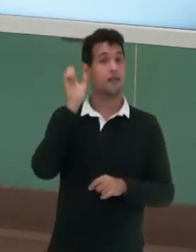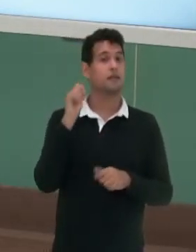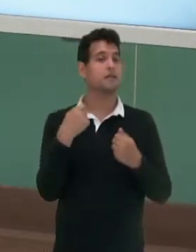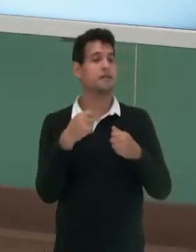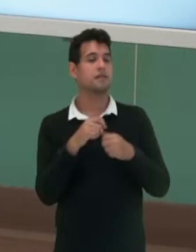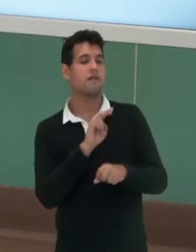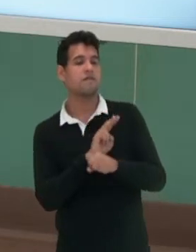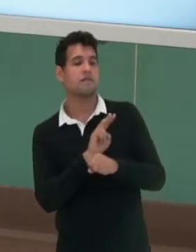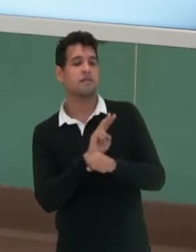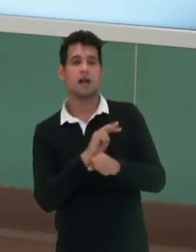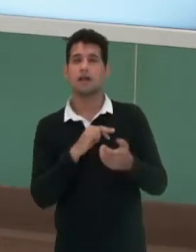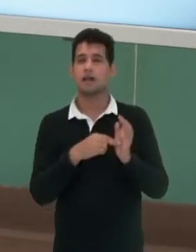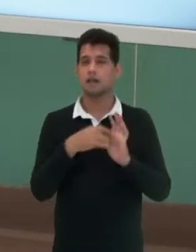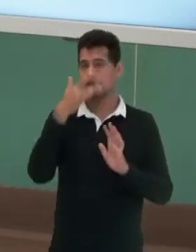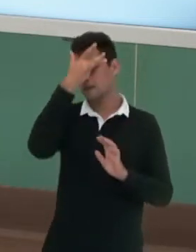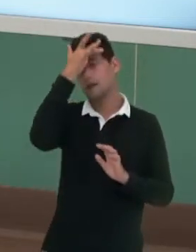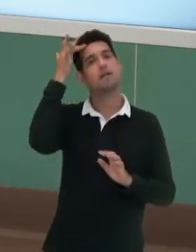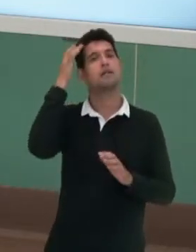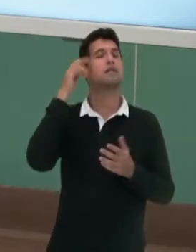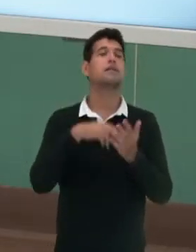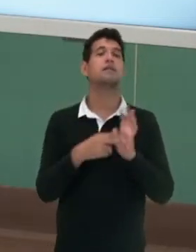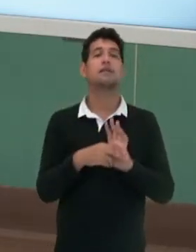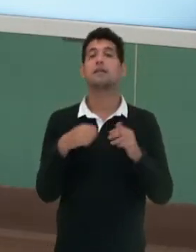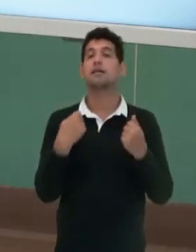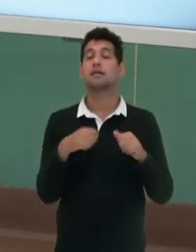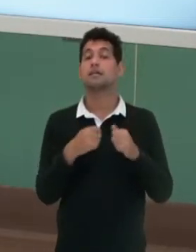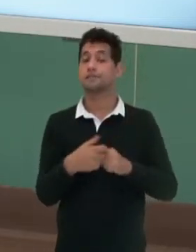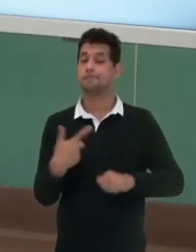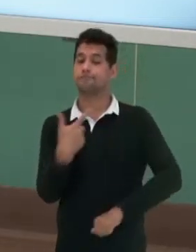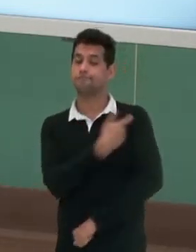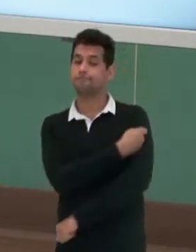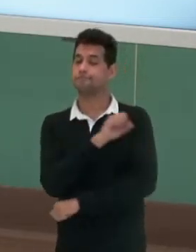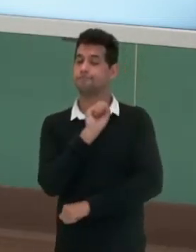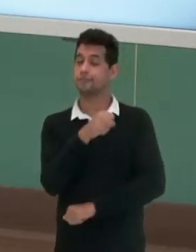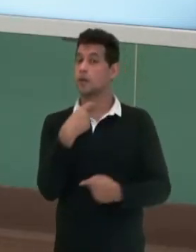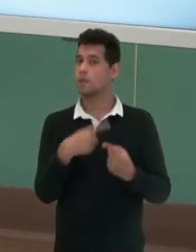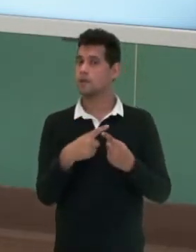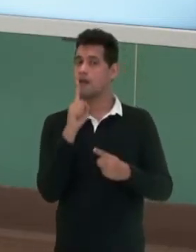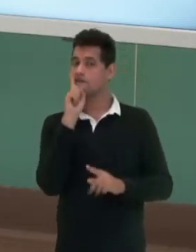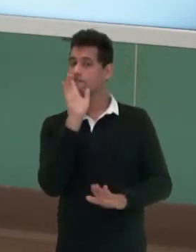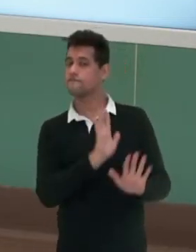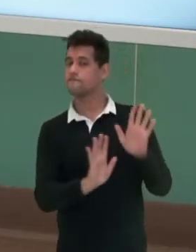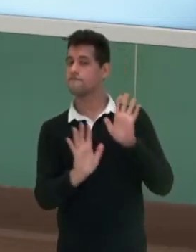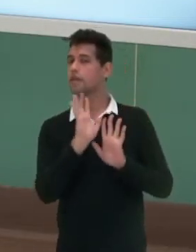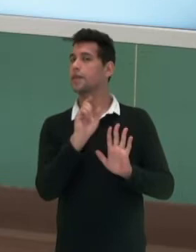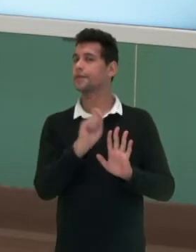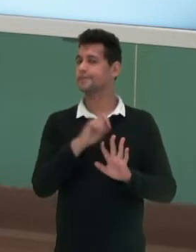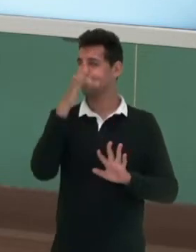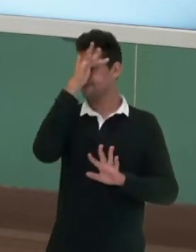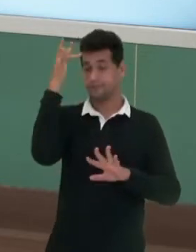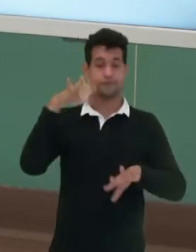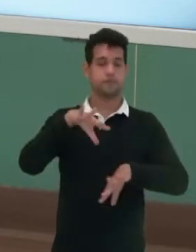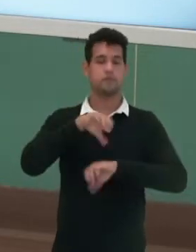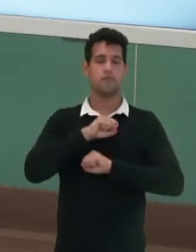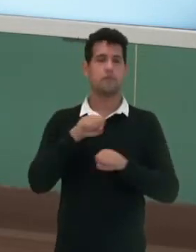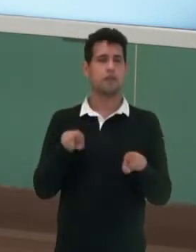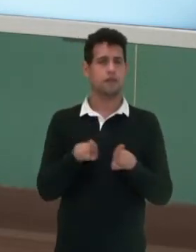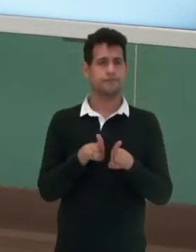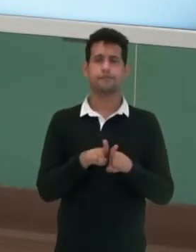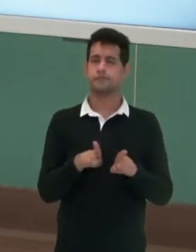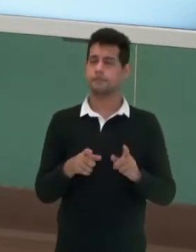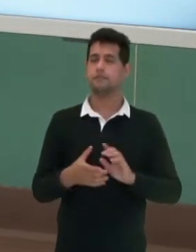prevenir de pegar a febre amarela? Então, deve-se tomar vacina, porque ela é preventiva. Evita que a pessoa seja acometida pela